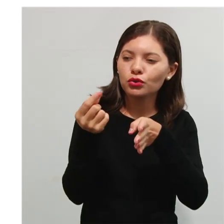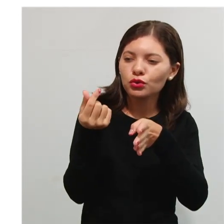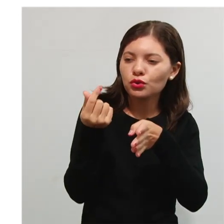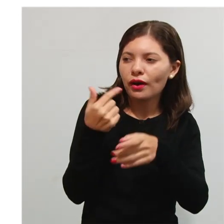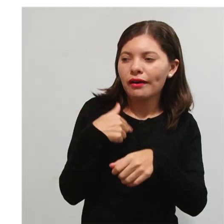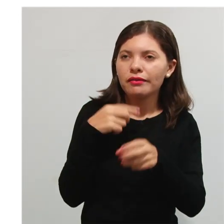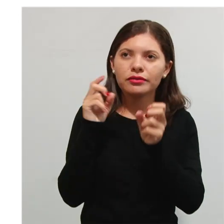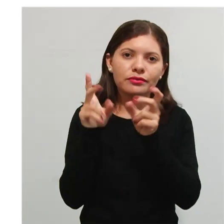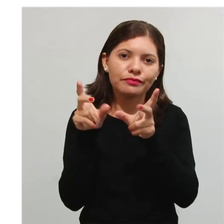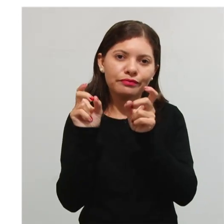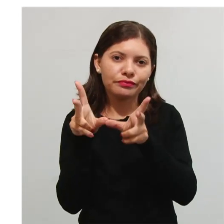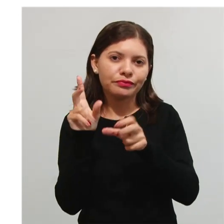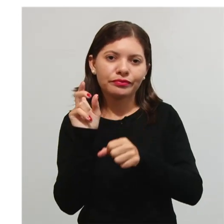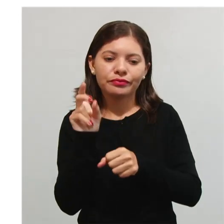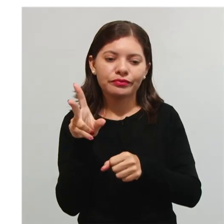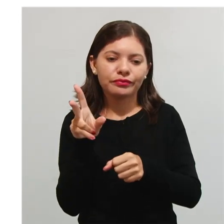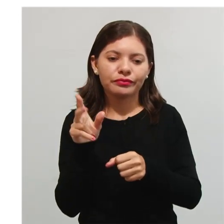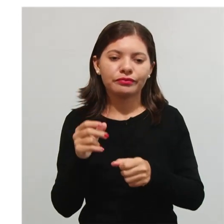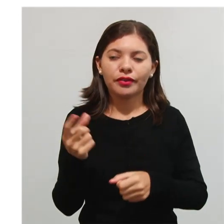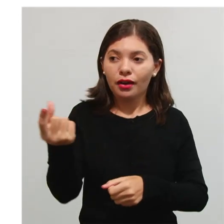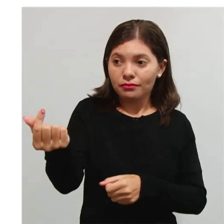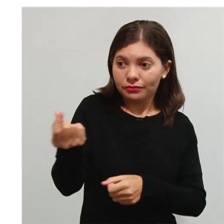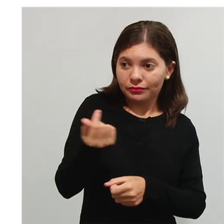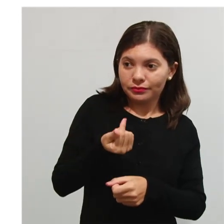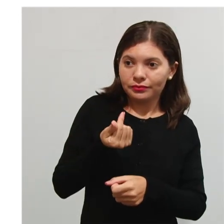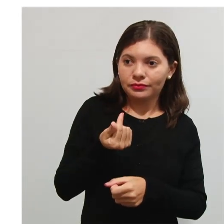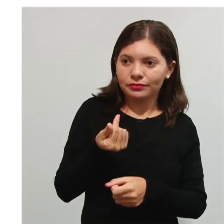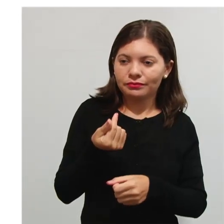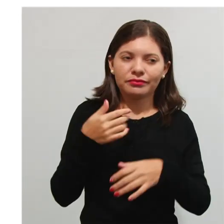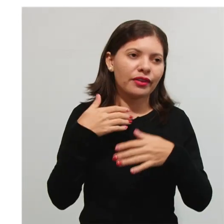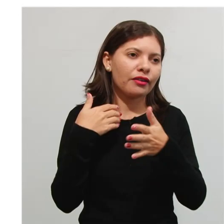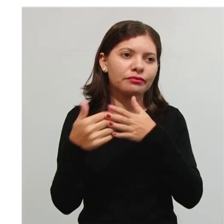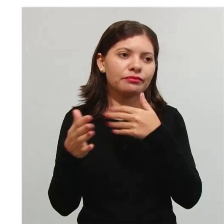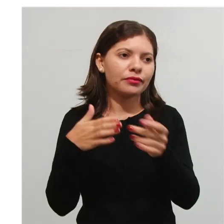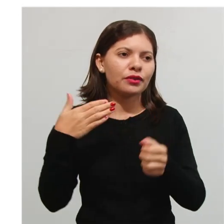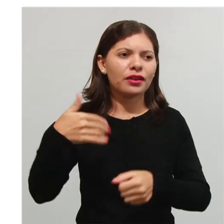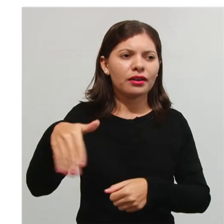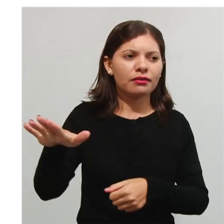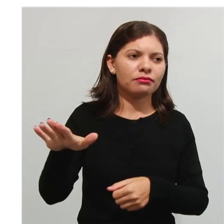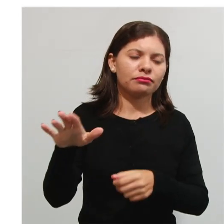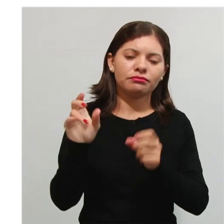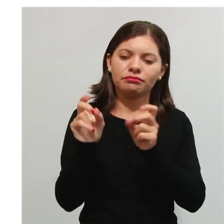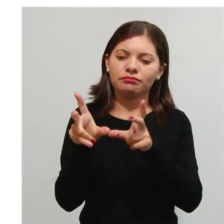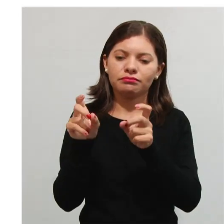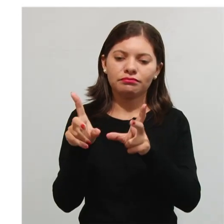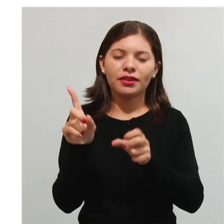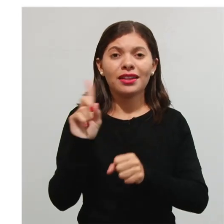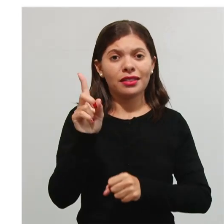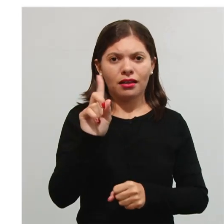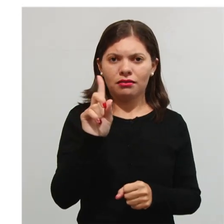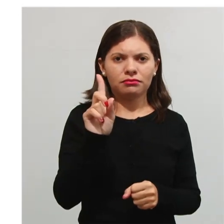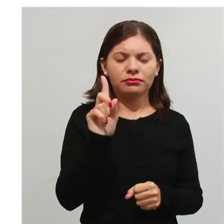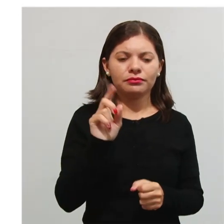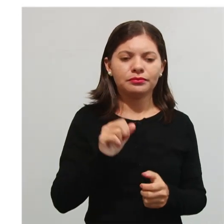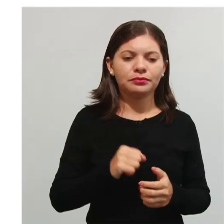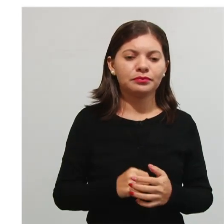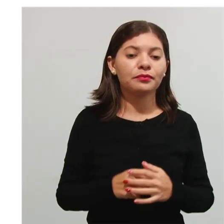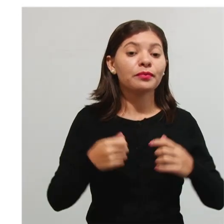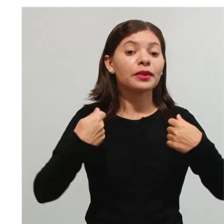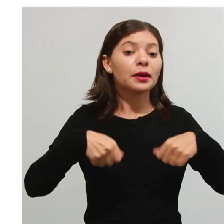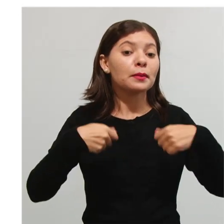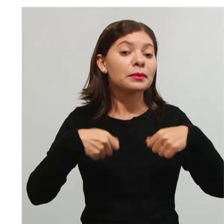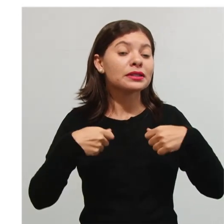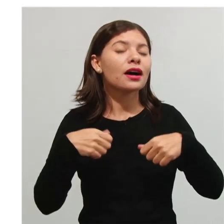vender, só vou comercializar aquilo que vai me trazer dinheiro. Se não traz, eu não vou comercializar. Não é bem assim. Você